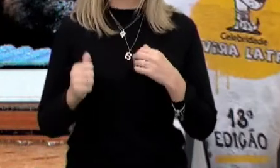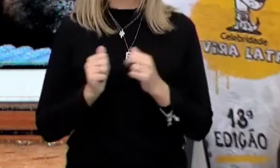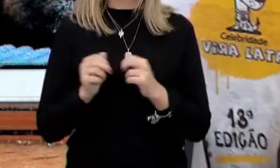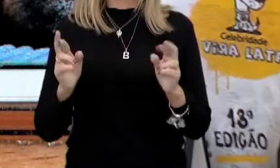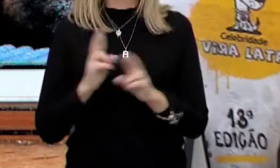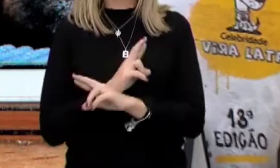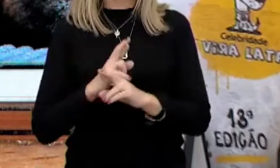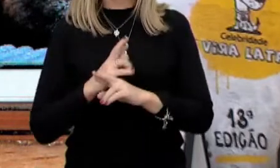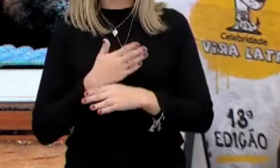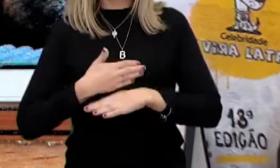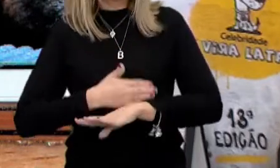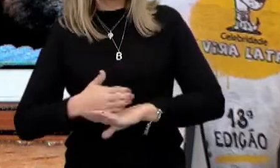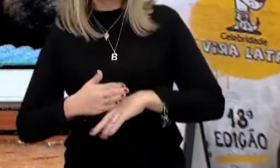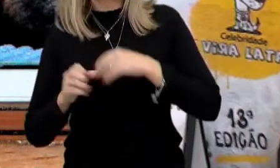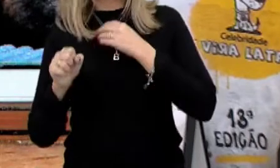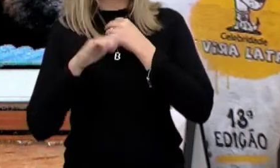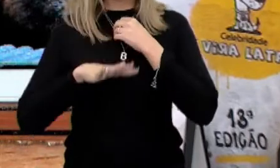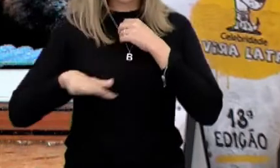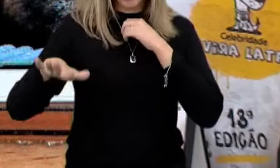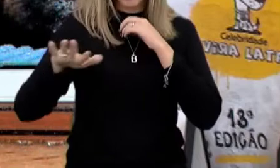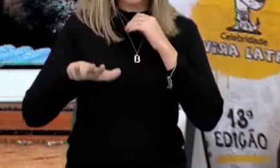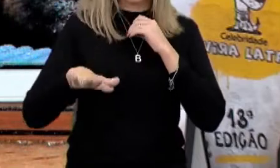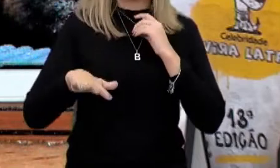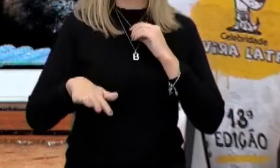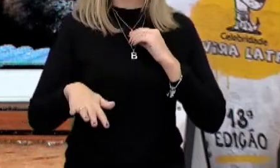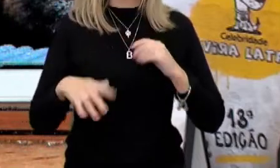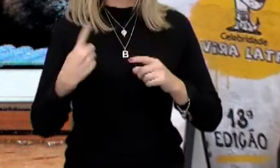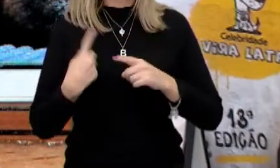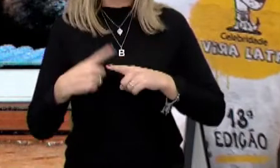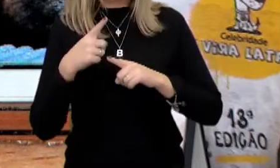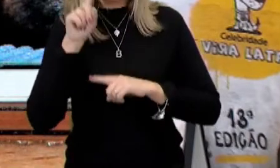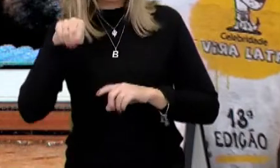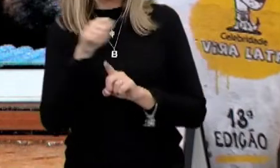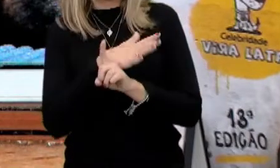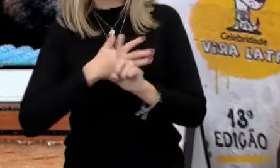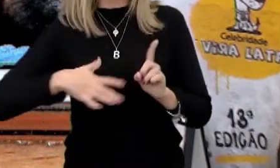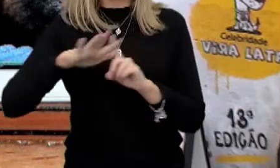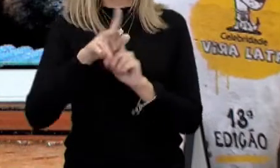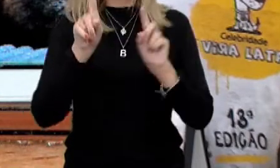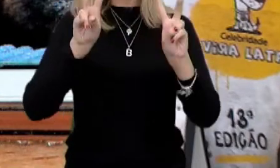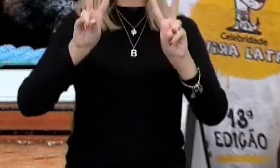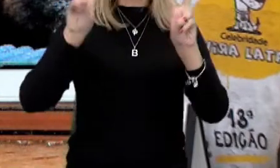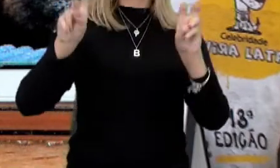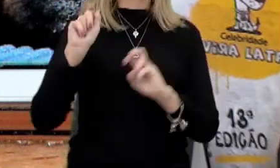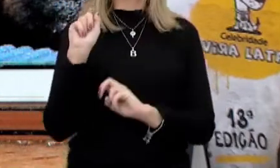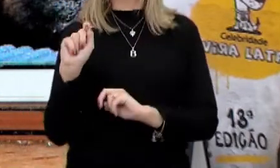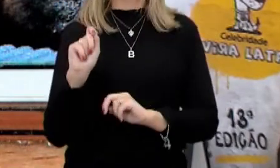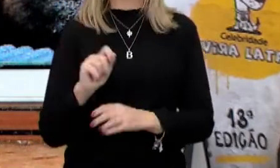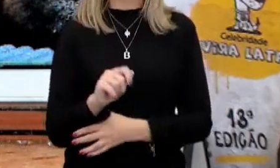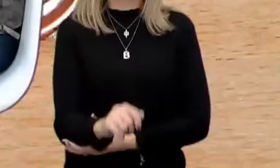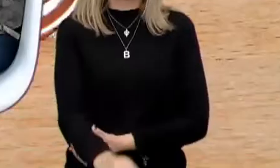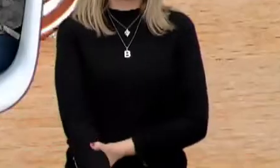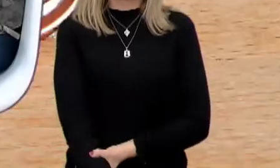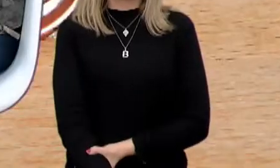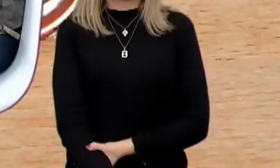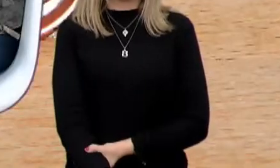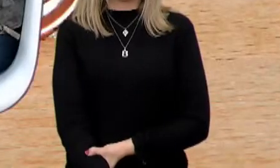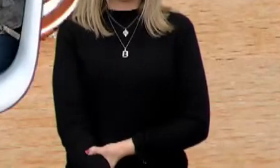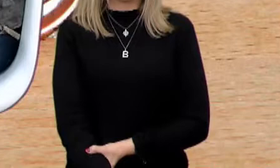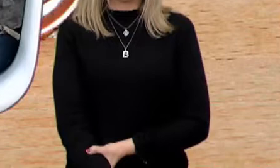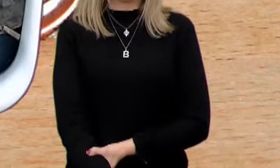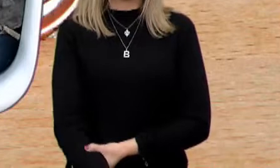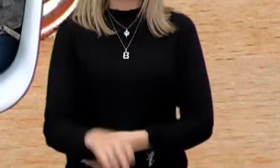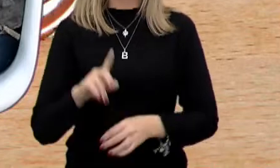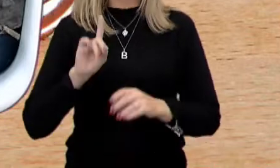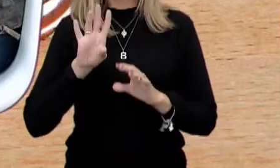à iniciativa social, porque é uma iniciativa social, né? A questão da procriação,